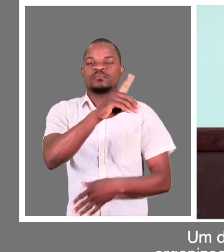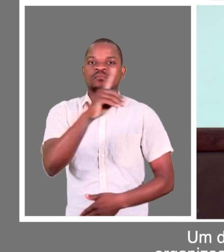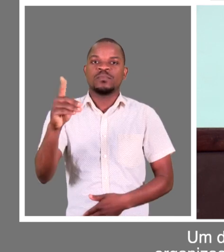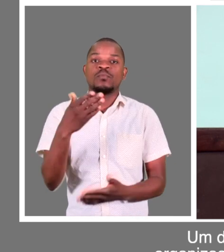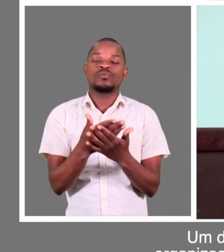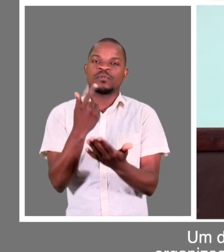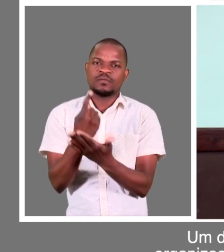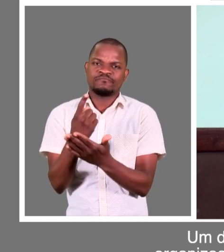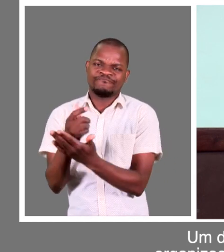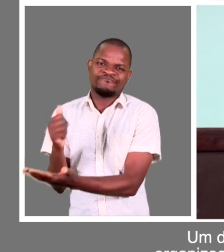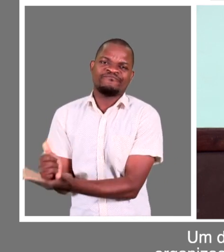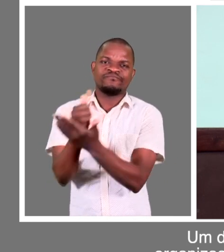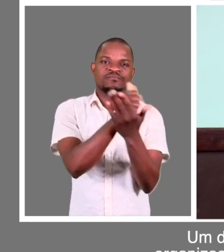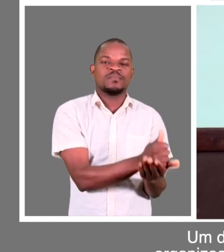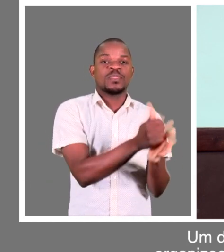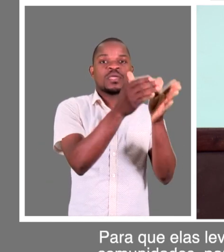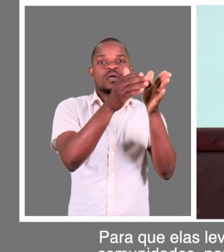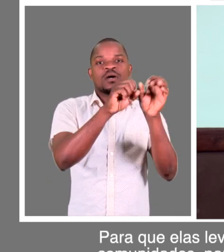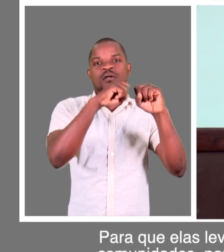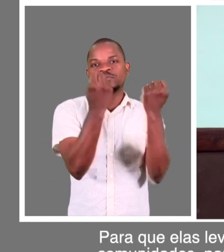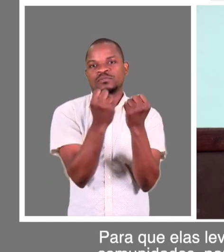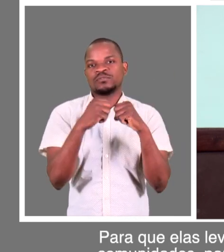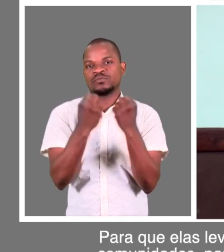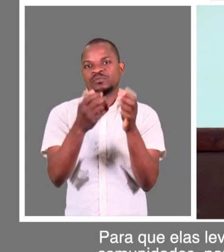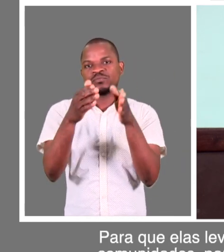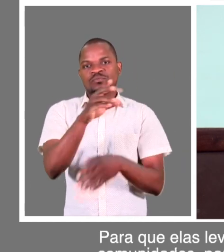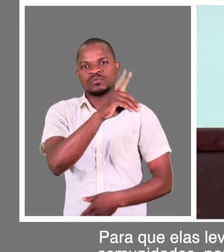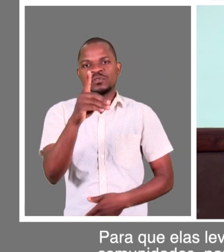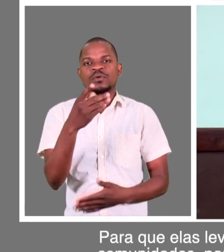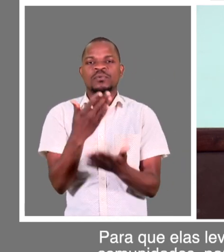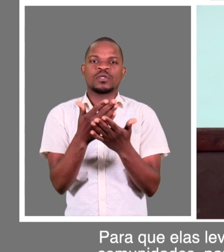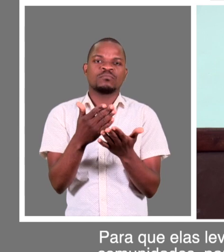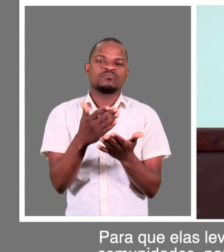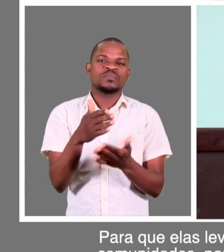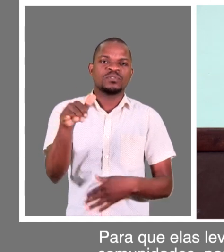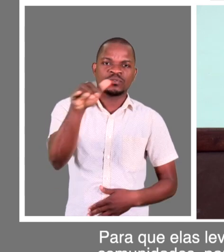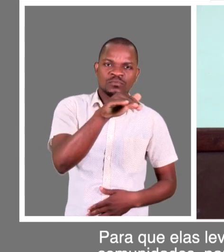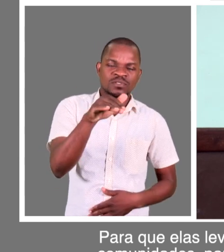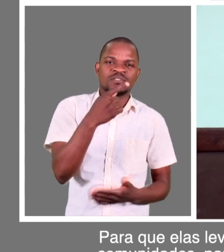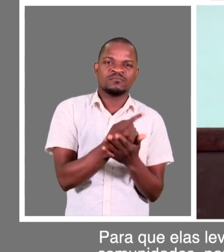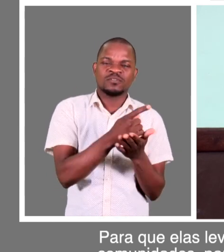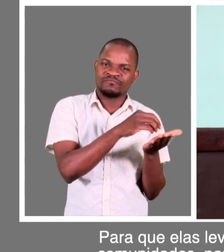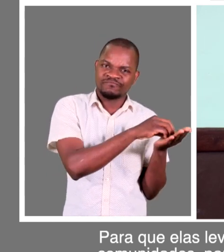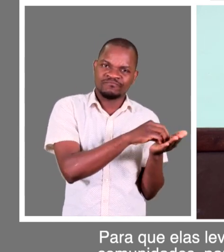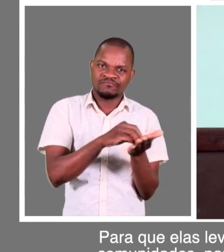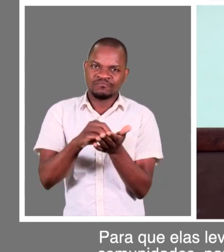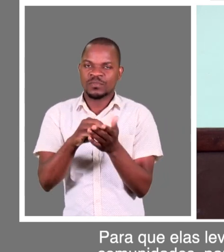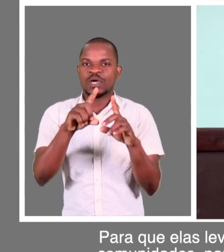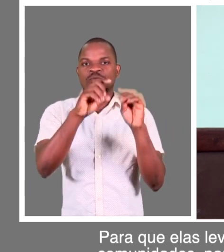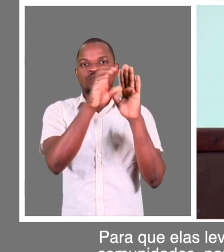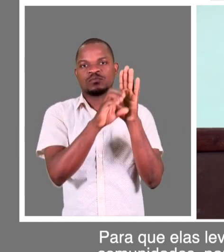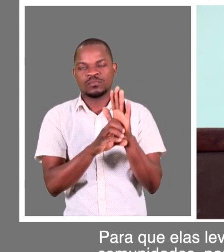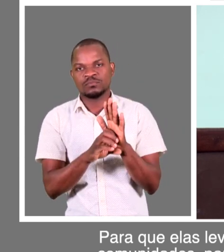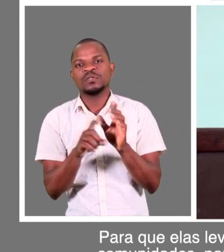é apoiar as organizações das pessoas com deficiência para que elas levem a mensagem da Convenção para as comunidades, para as